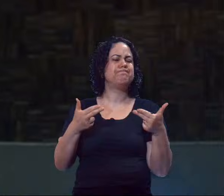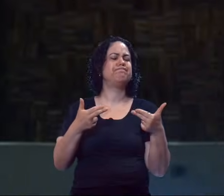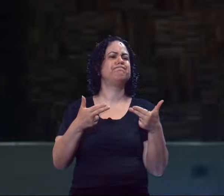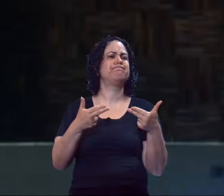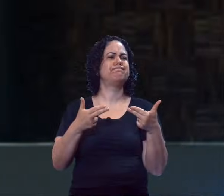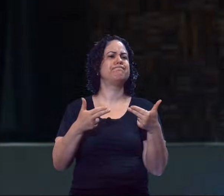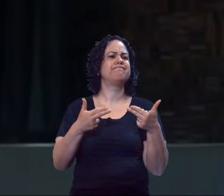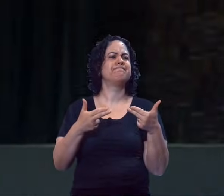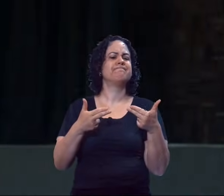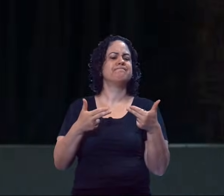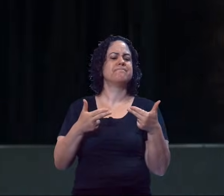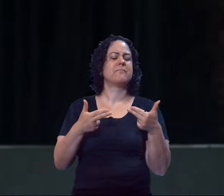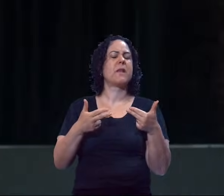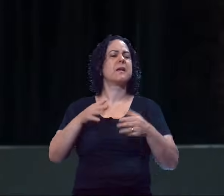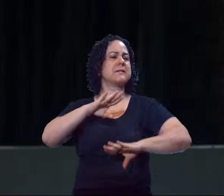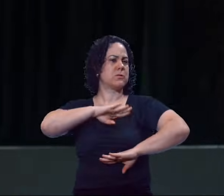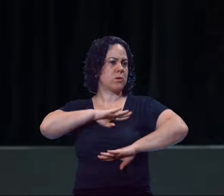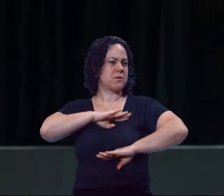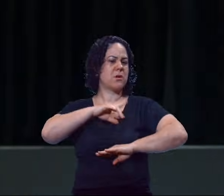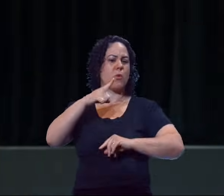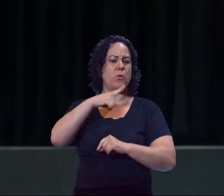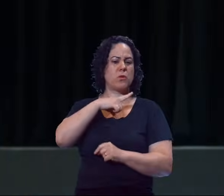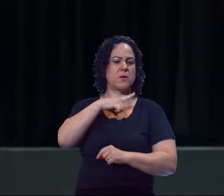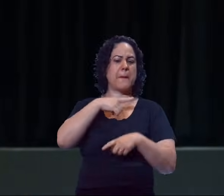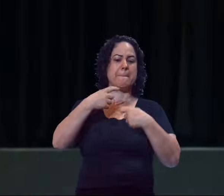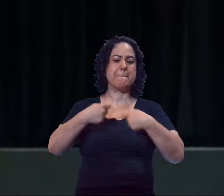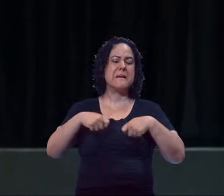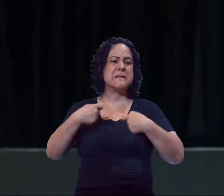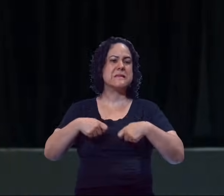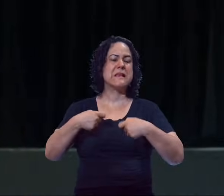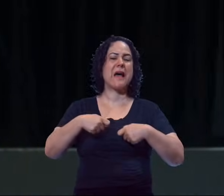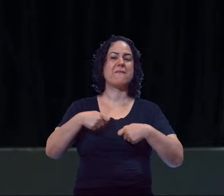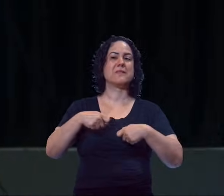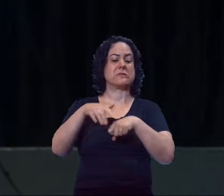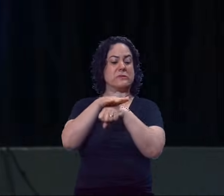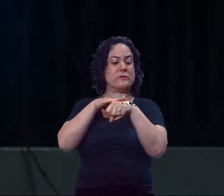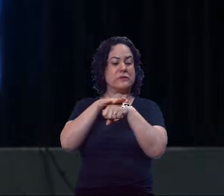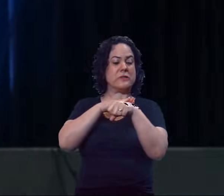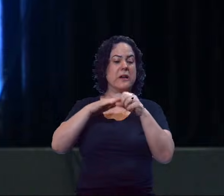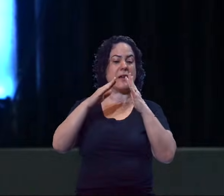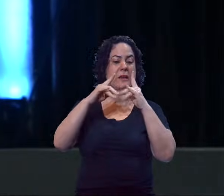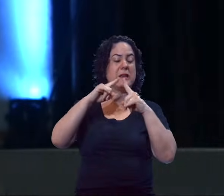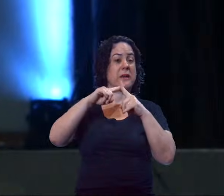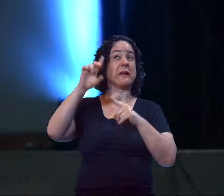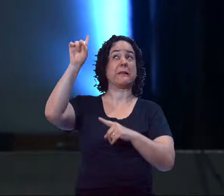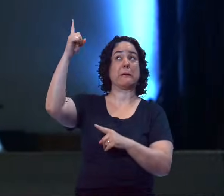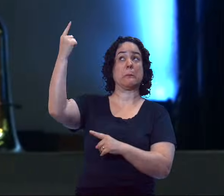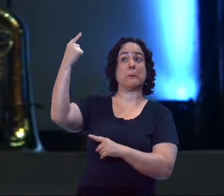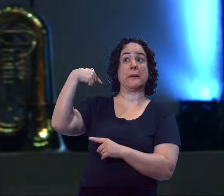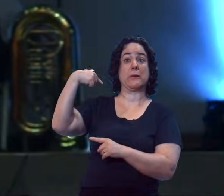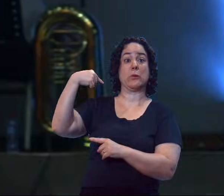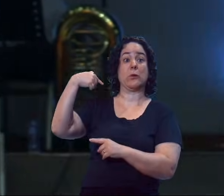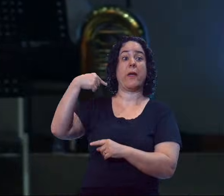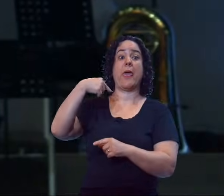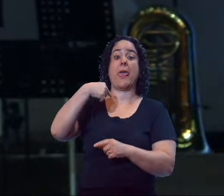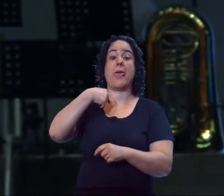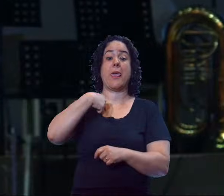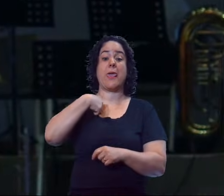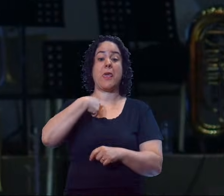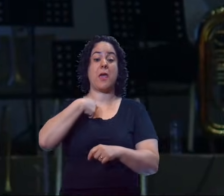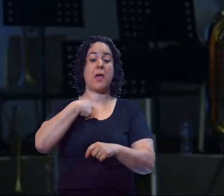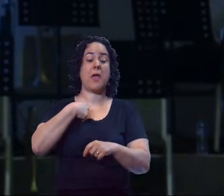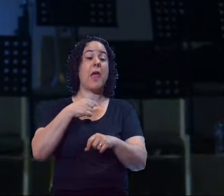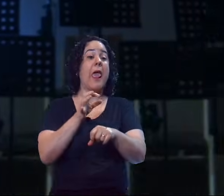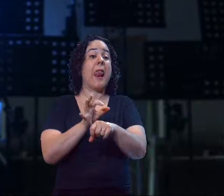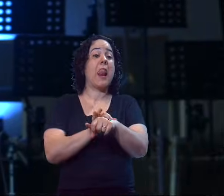específicas. É uma situação que eu tive que tratar na igreja, que Deus mandou eu dar um relógio quebrado